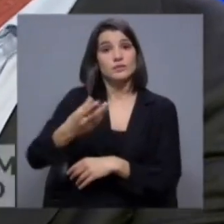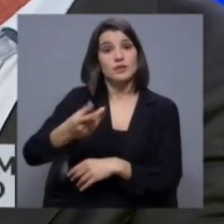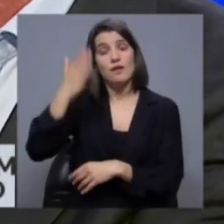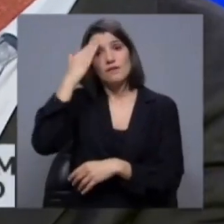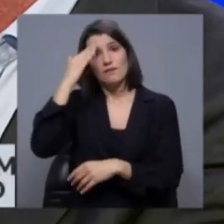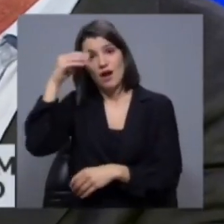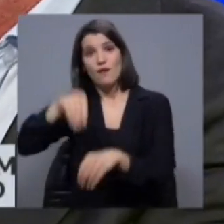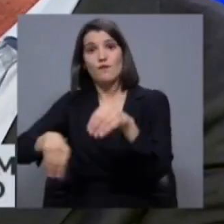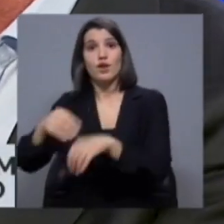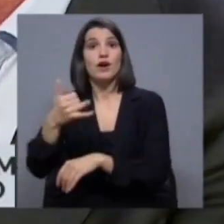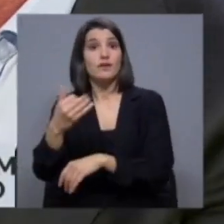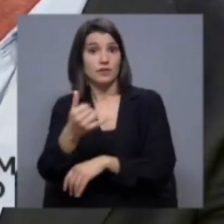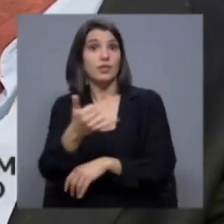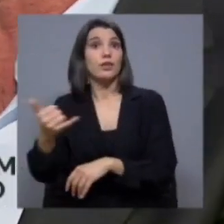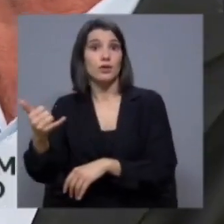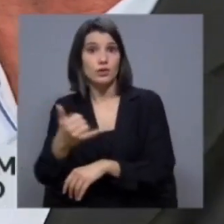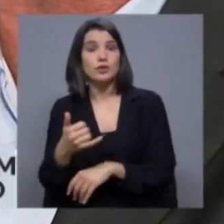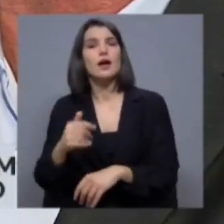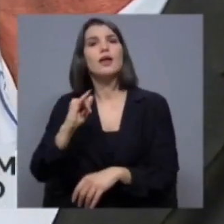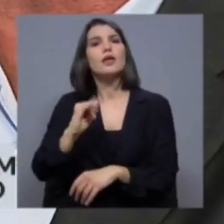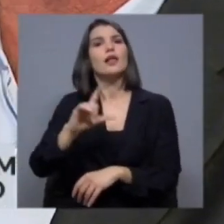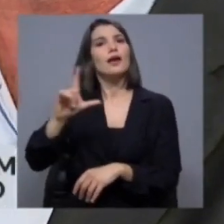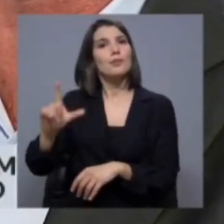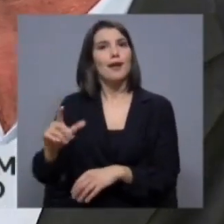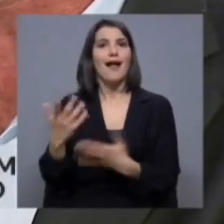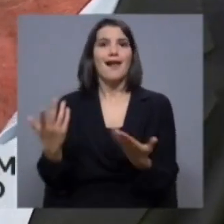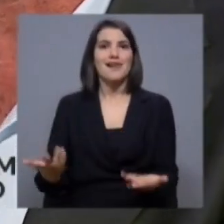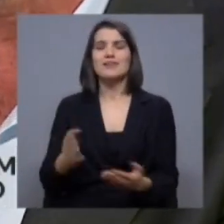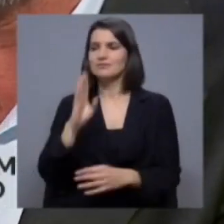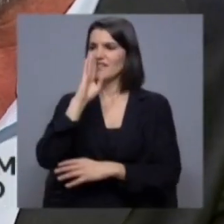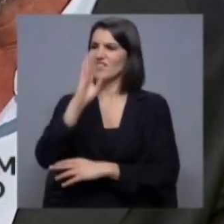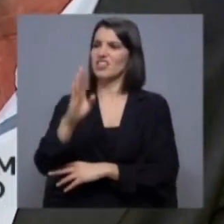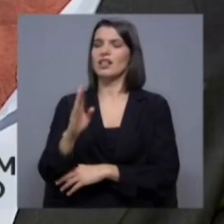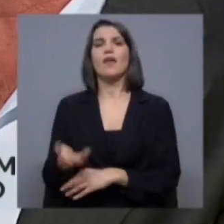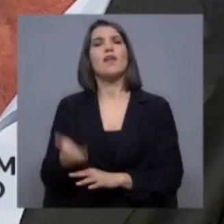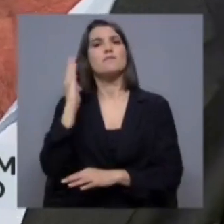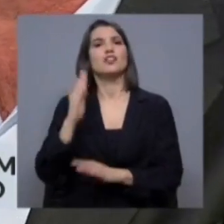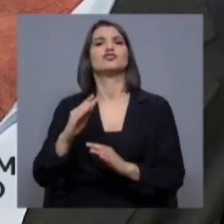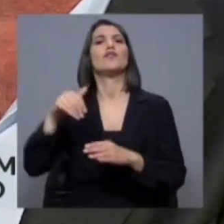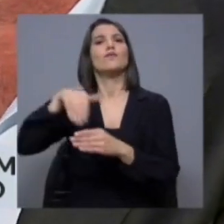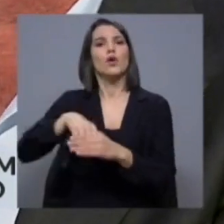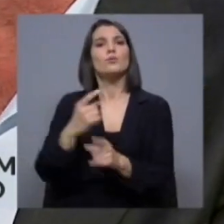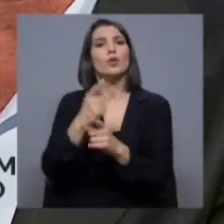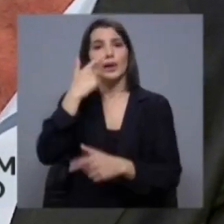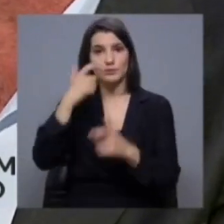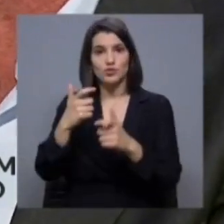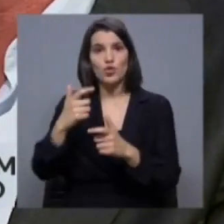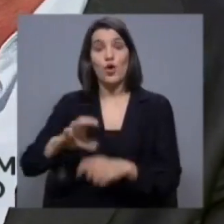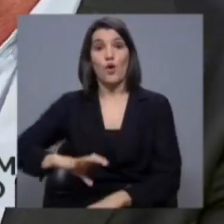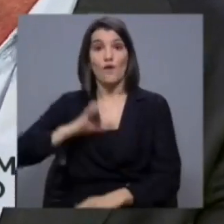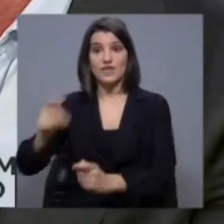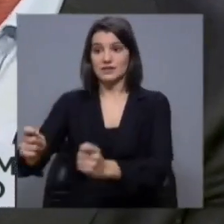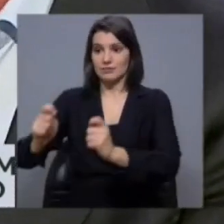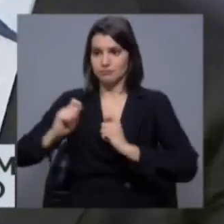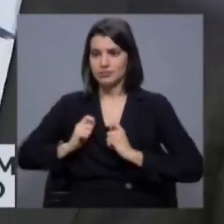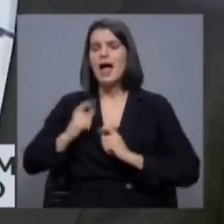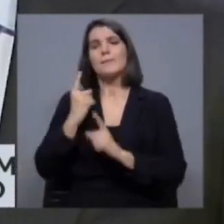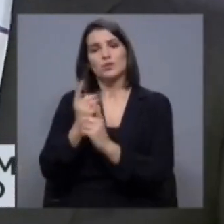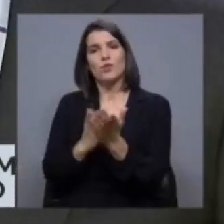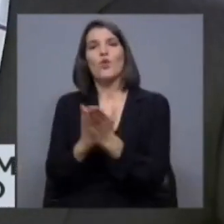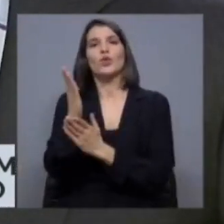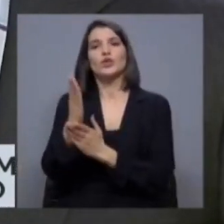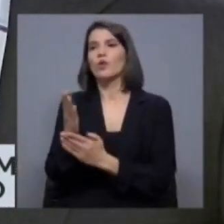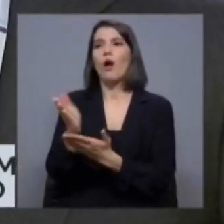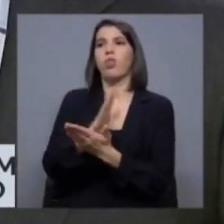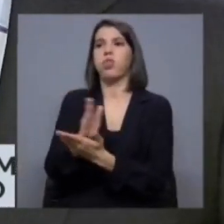perspectiva o voto dos 22 é incentivo liberado ele tem mais fidelidade voto porque gastou supositórios a sua confiança mantém o